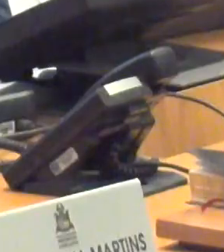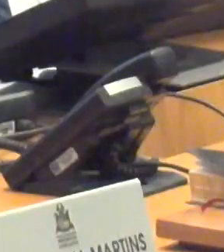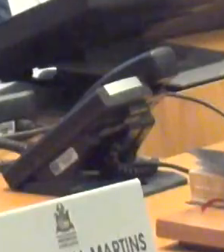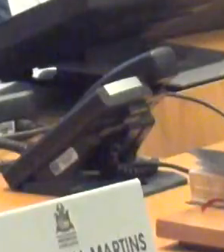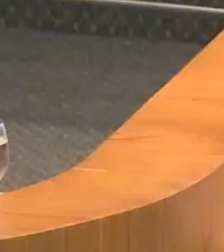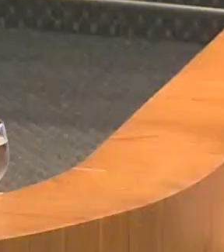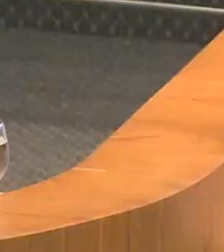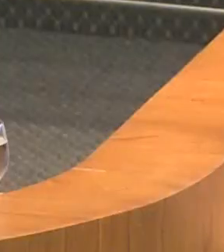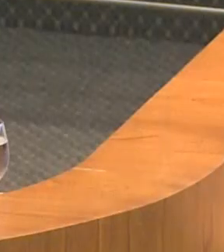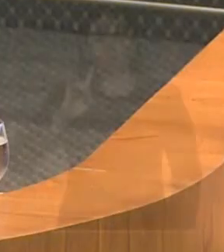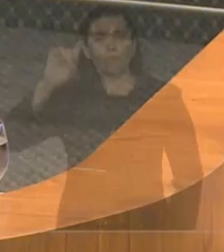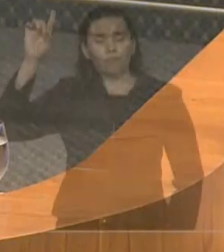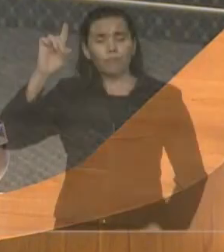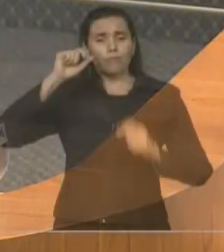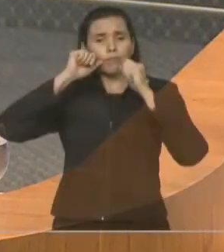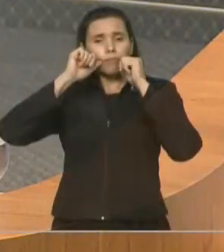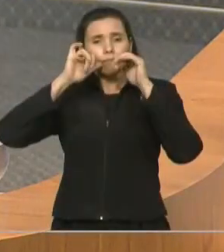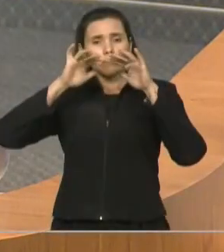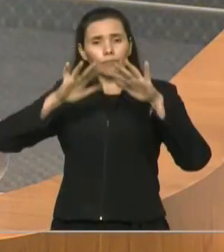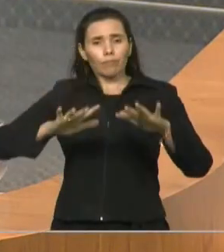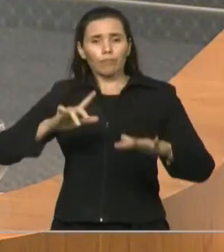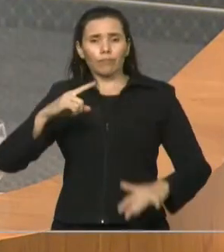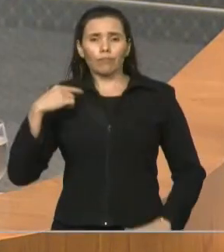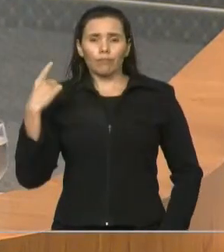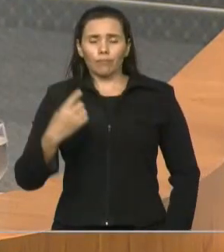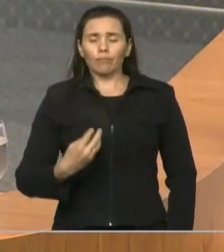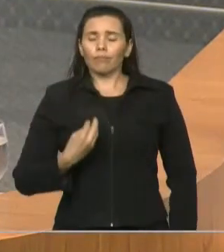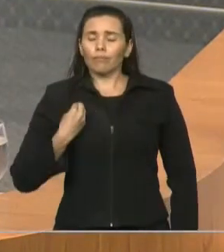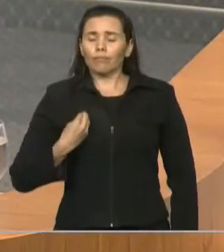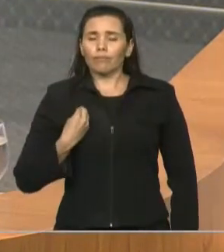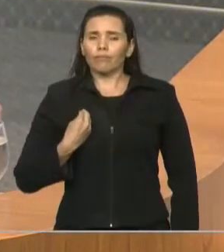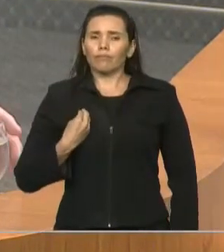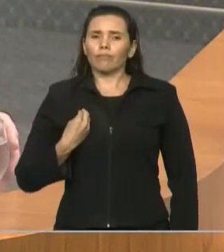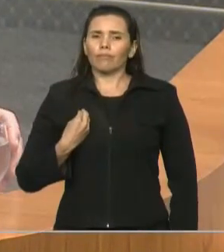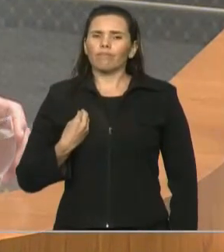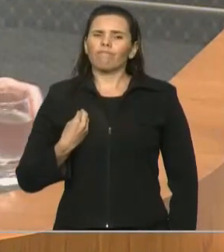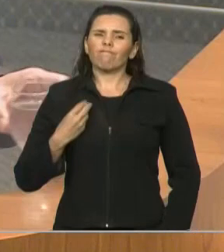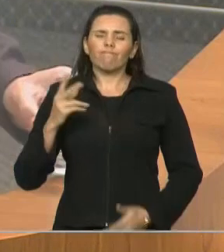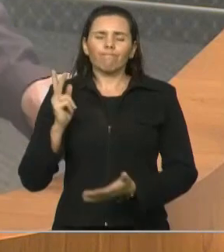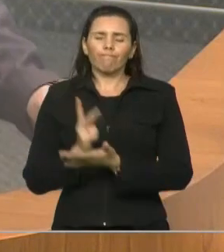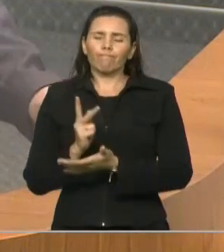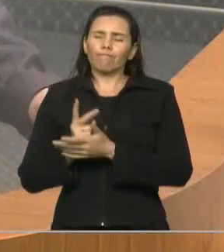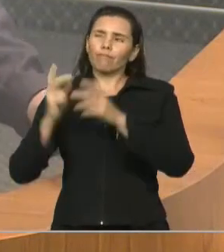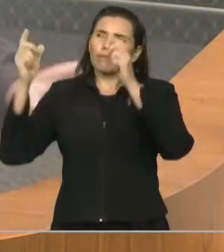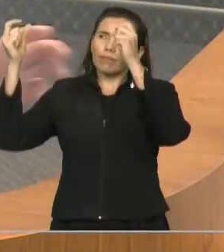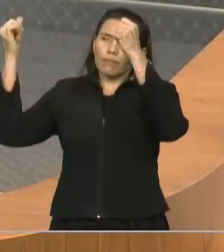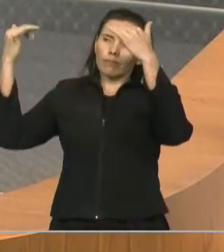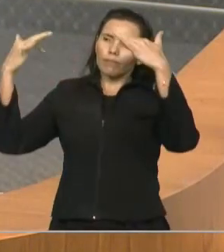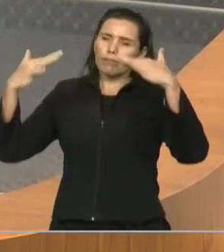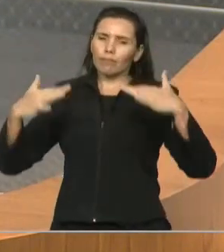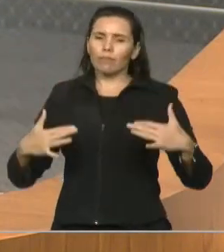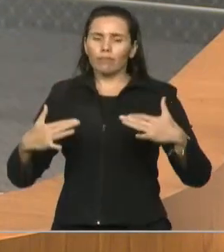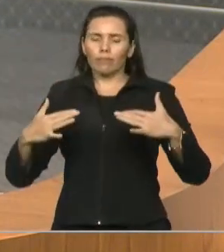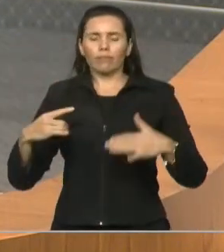Que Deus abençoe todos nós, continue a derramar suas bênçãos sobre nossos sonhos.